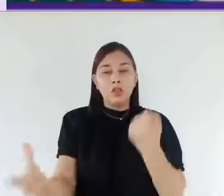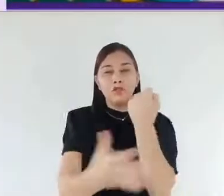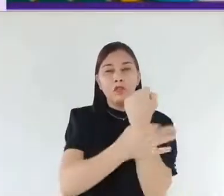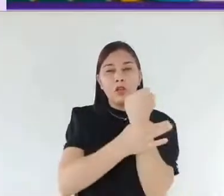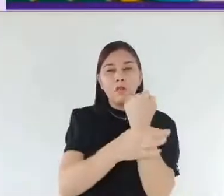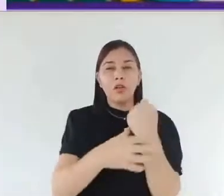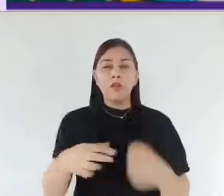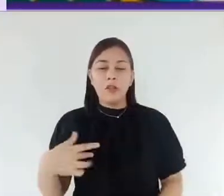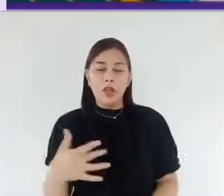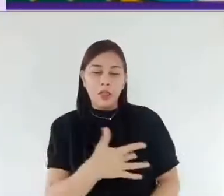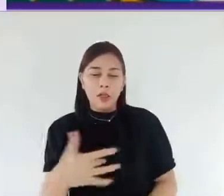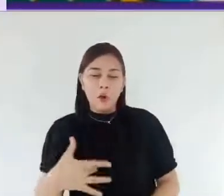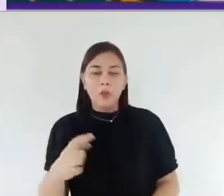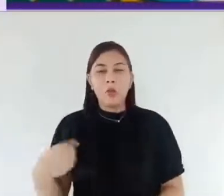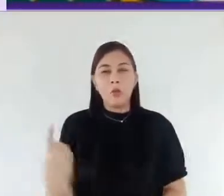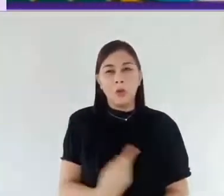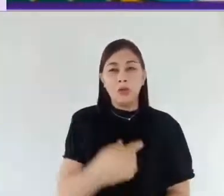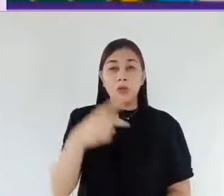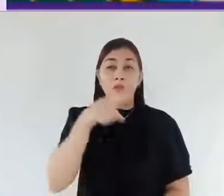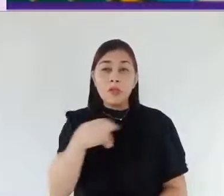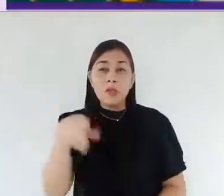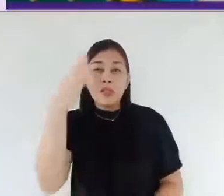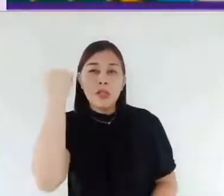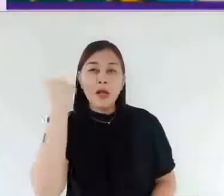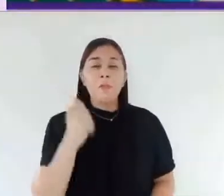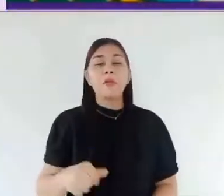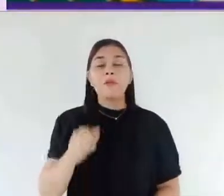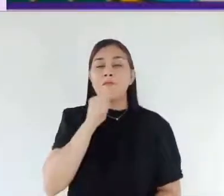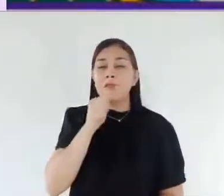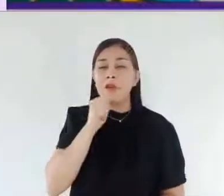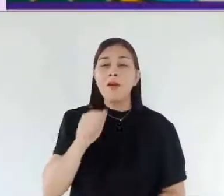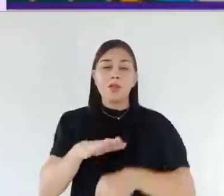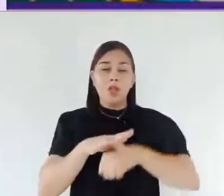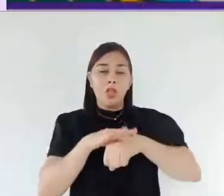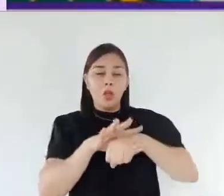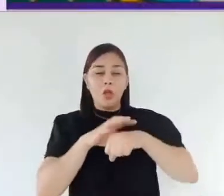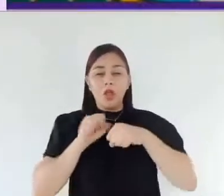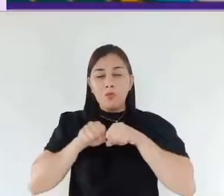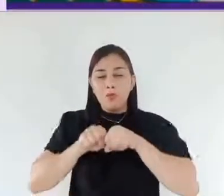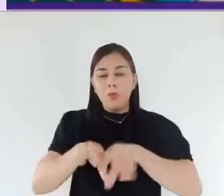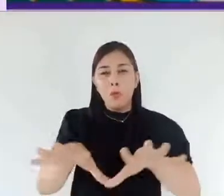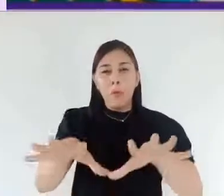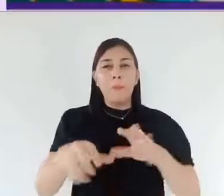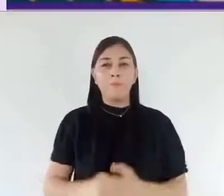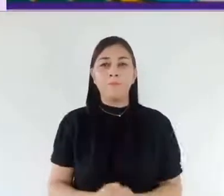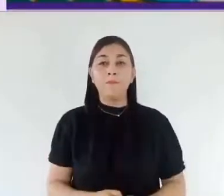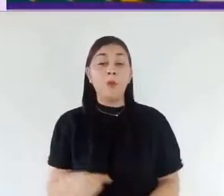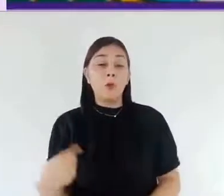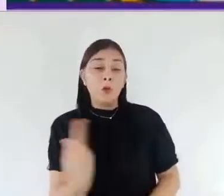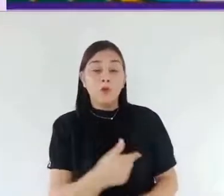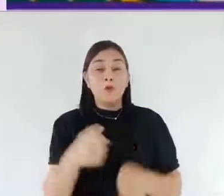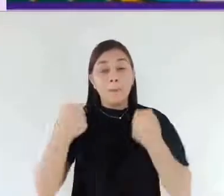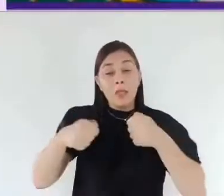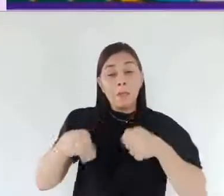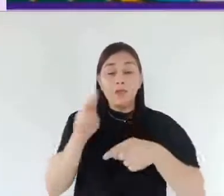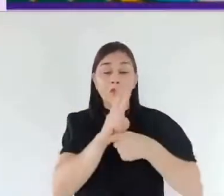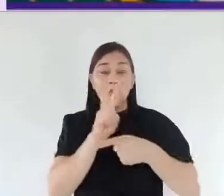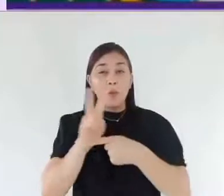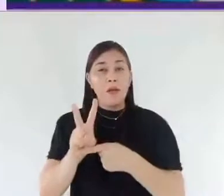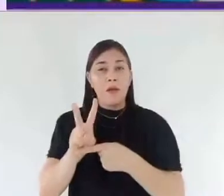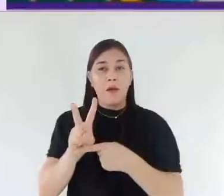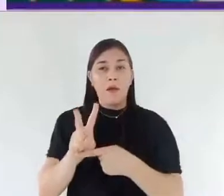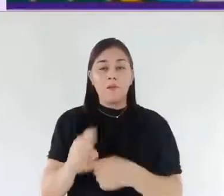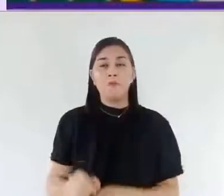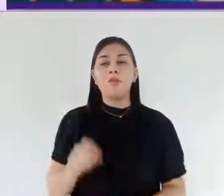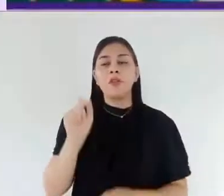Vocês sabem que ainda estamos vivendo tempos de pandemia E não podemos vacilar E o que é que a gente